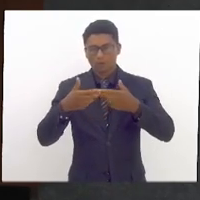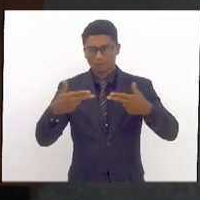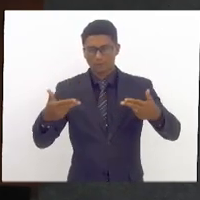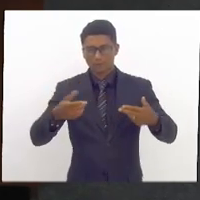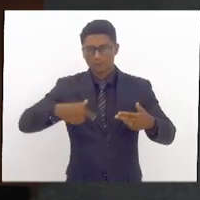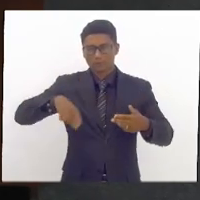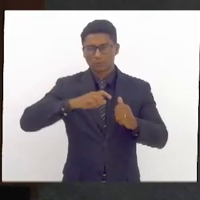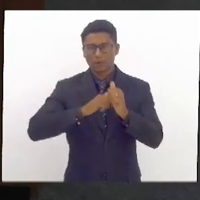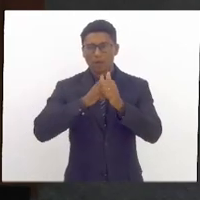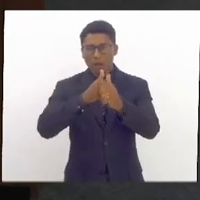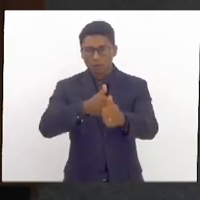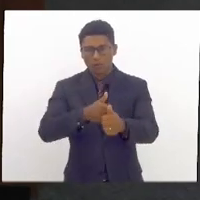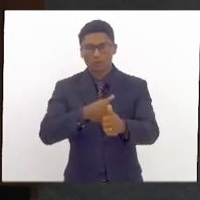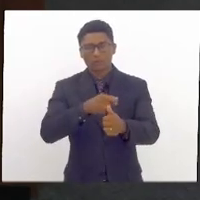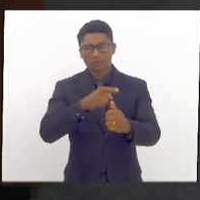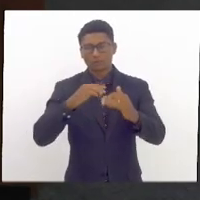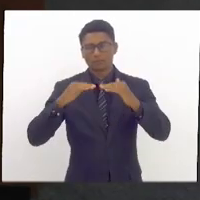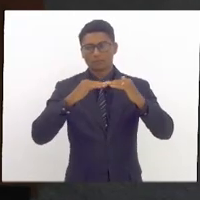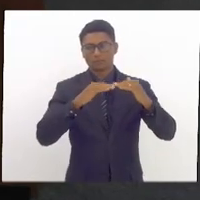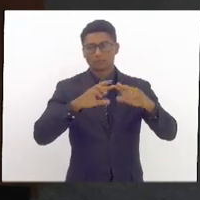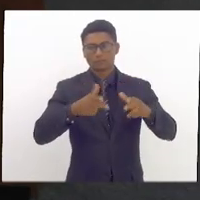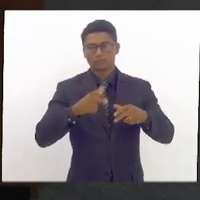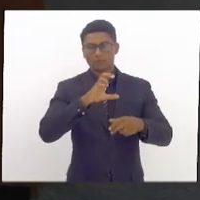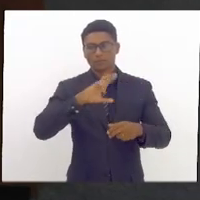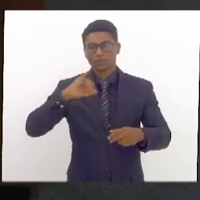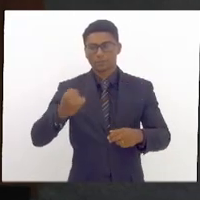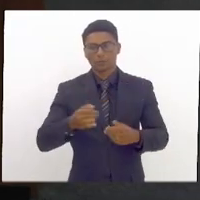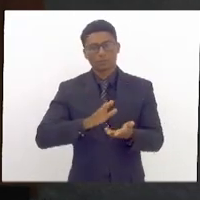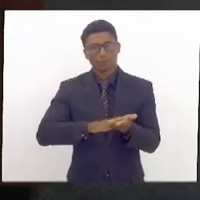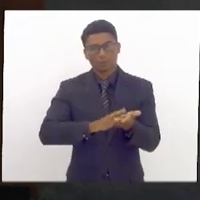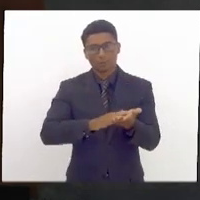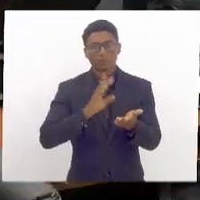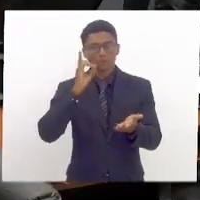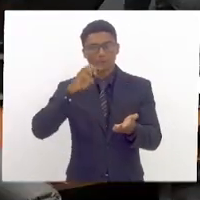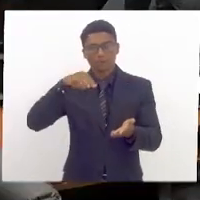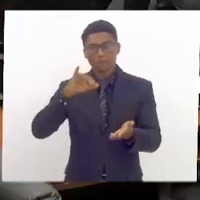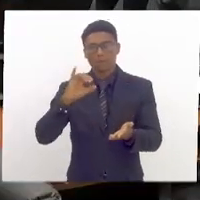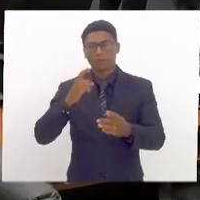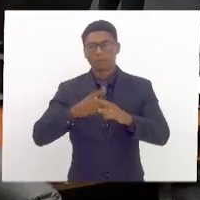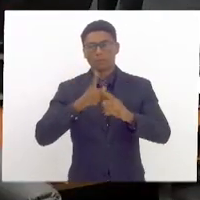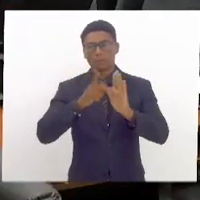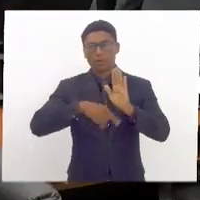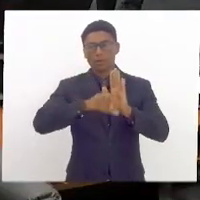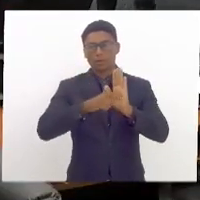e eu já parabenizo o deputado Carlos Mink pelo projeto apresentado.